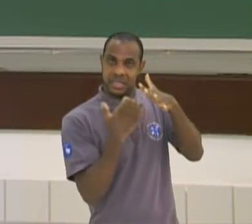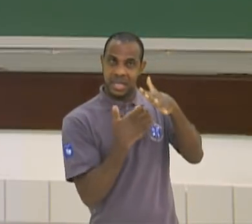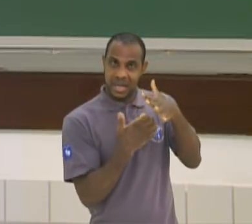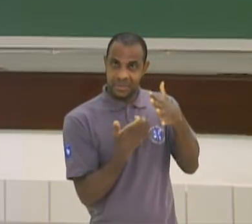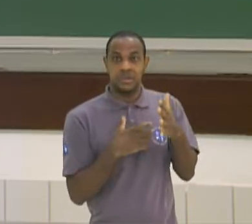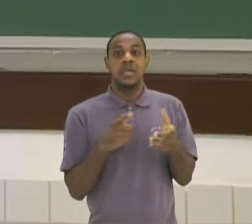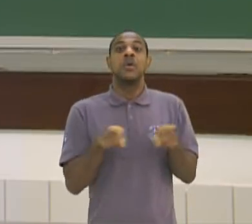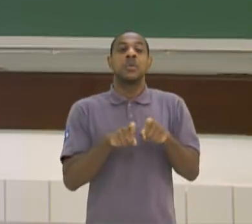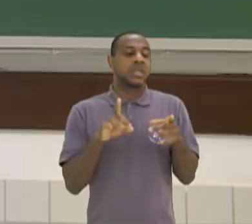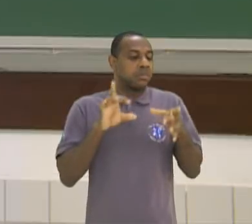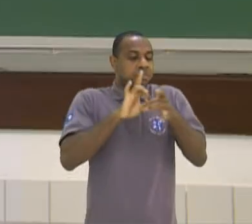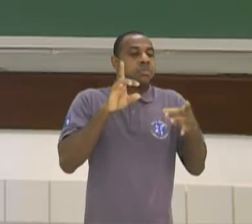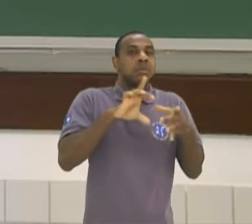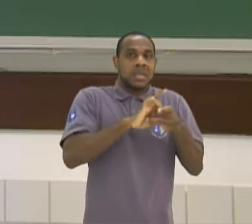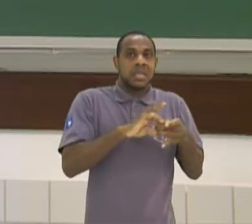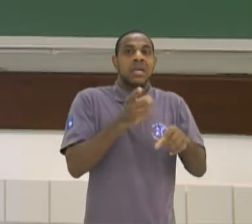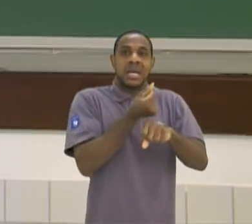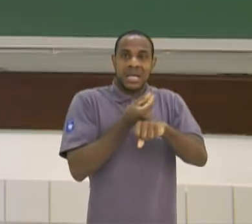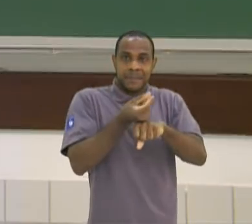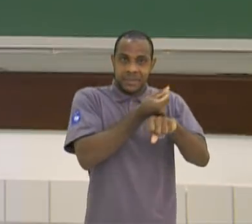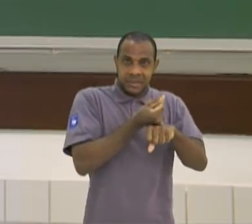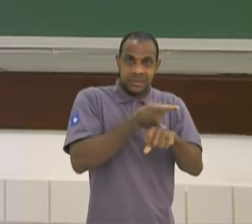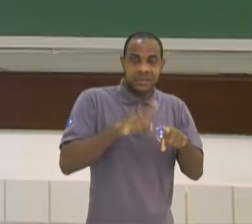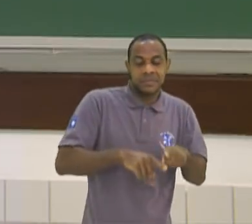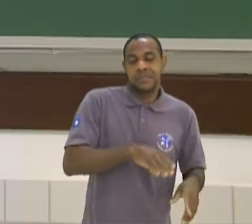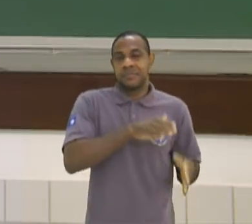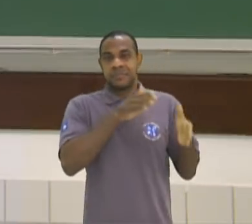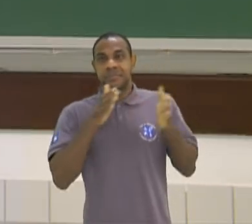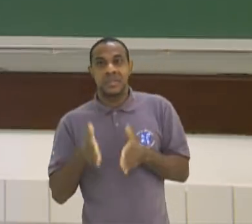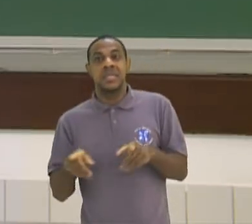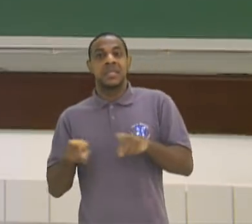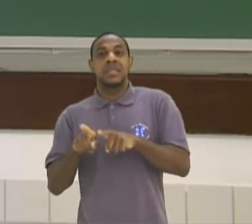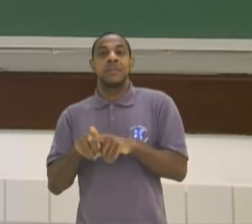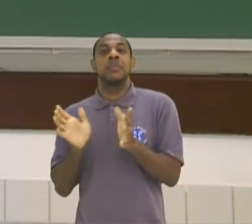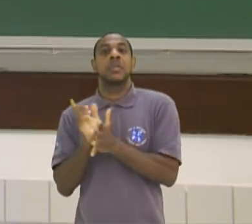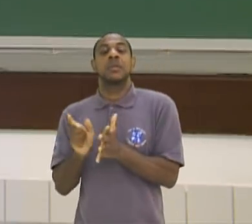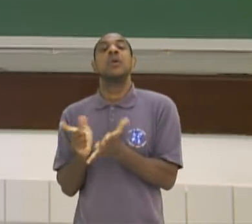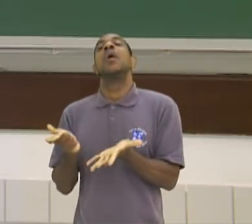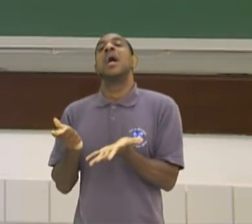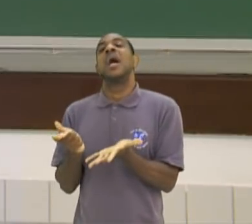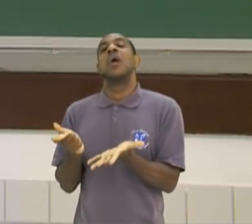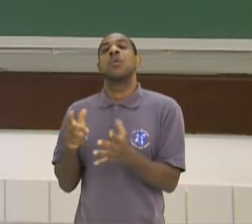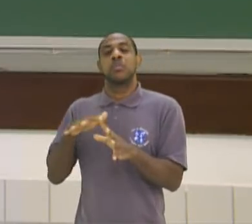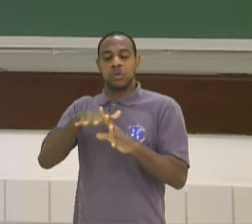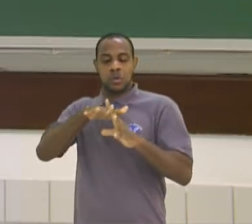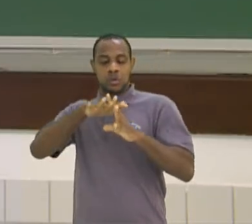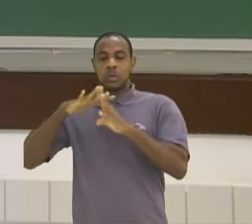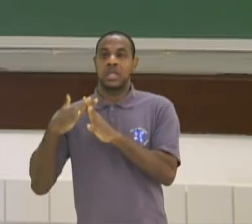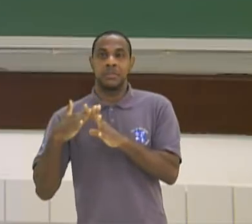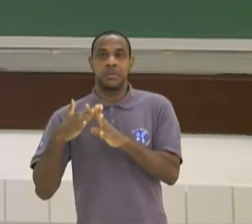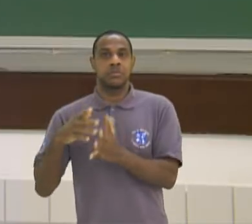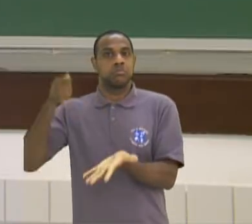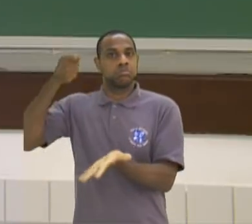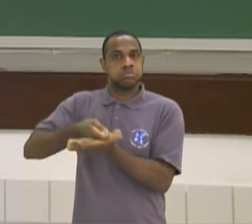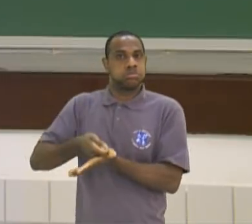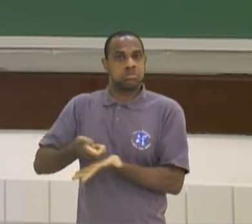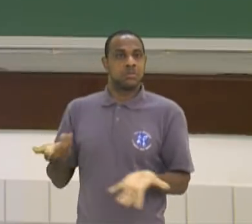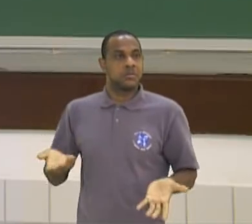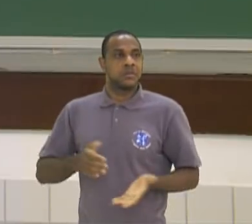ao capitalismo, quanto o pessoal da esquerda mais ligado ao socialismo radical. Então, há um ambiente